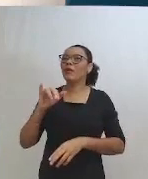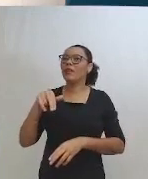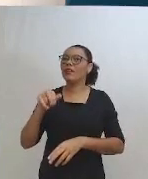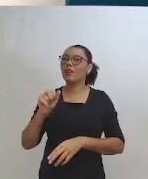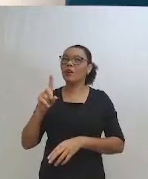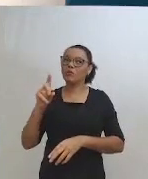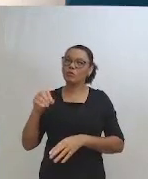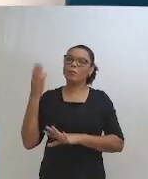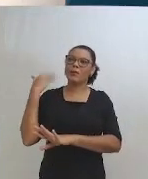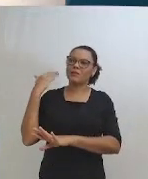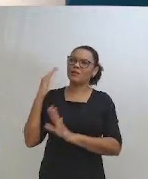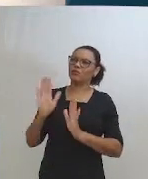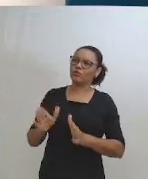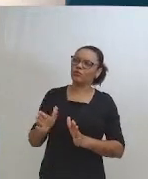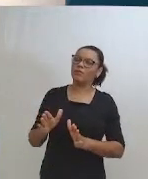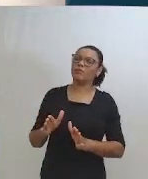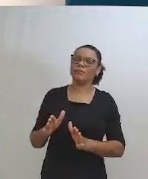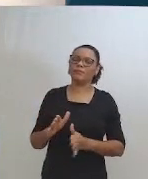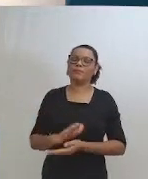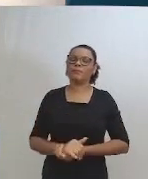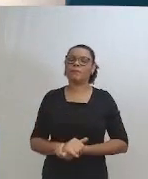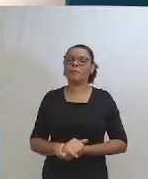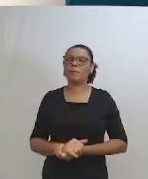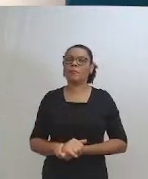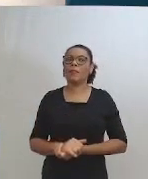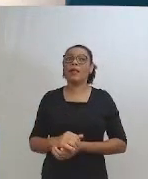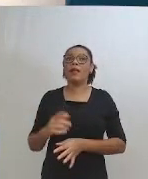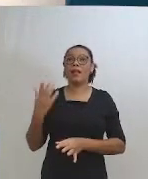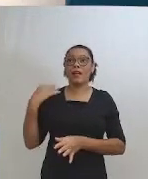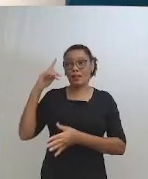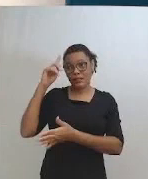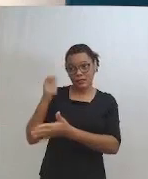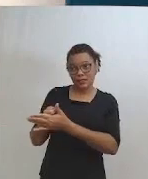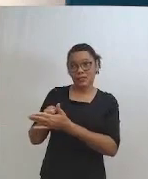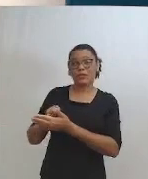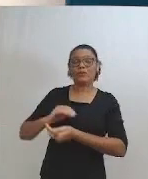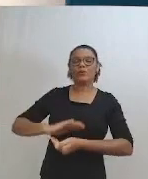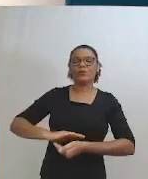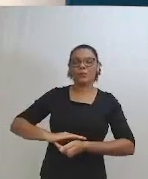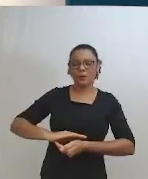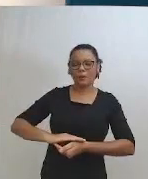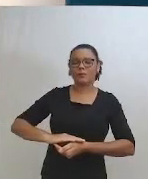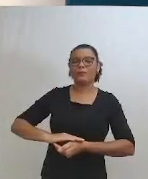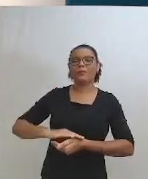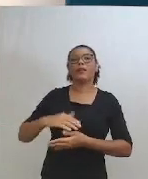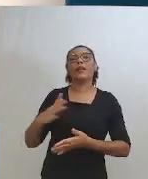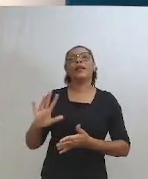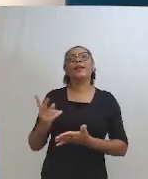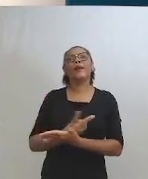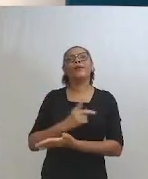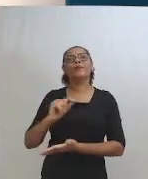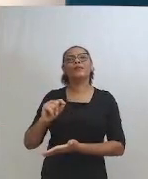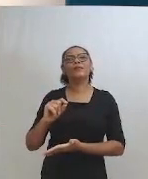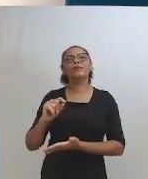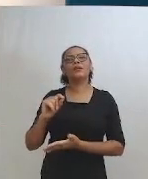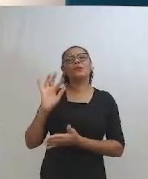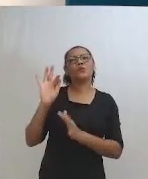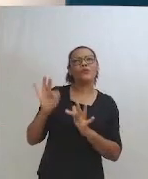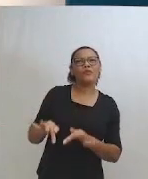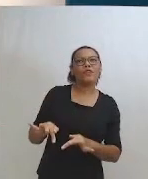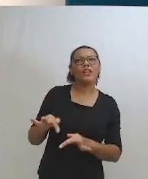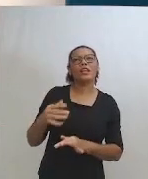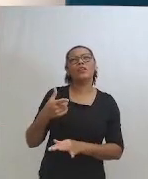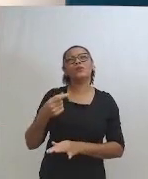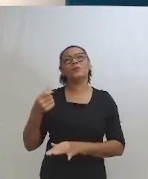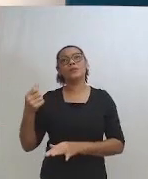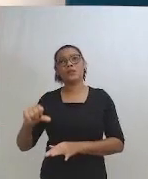posteriormente àquela decisão do Supremo, que aconteceu em final de 2019, o acórdão foi publicado em 2020,